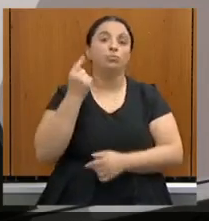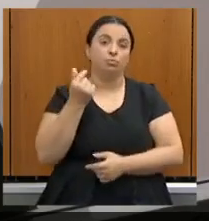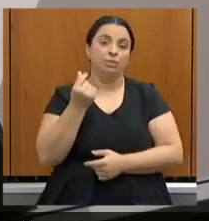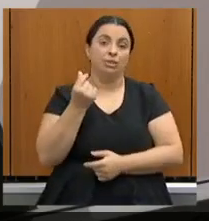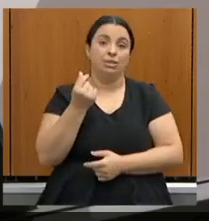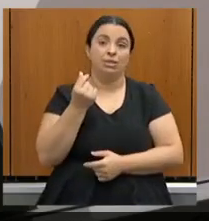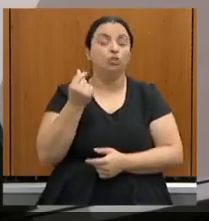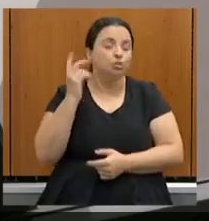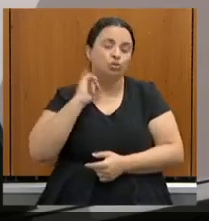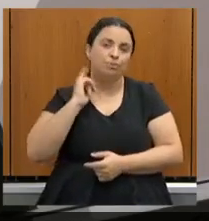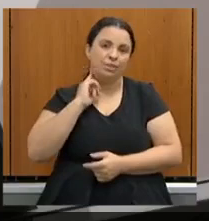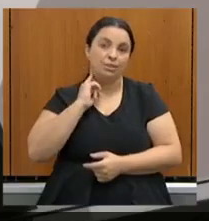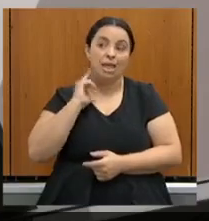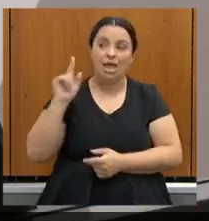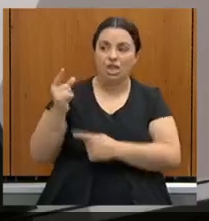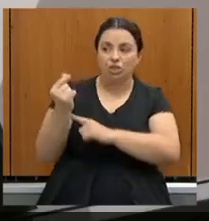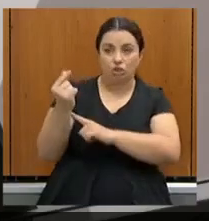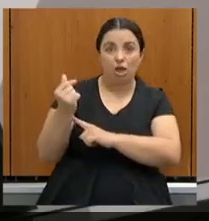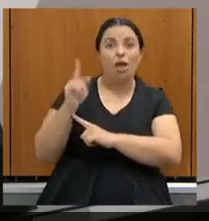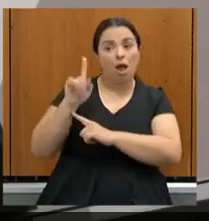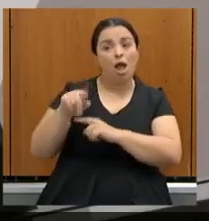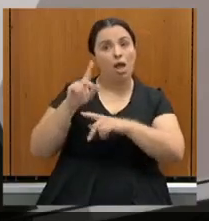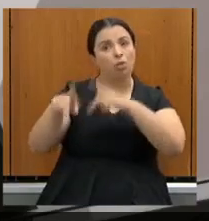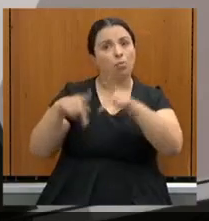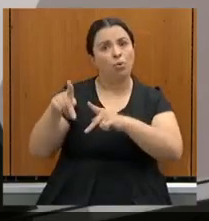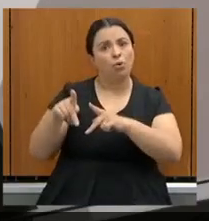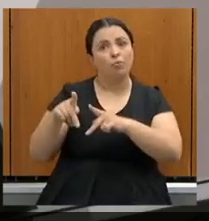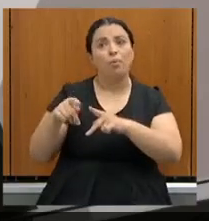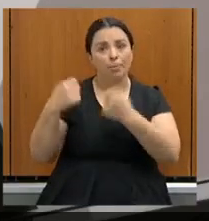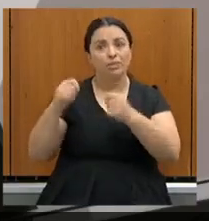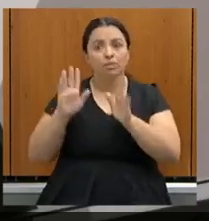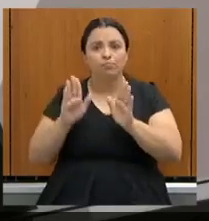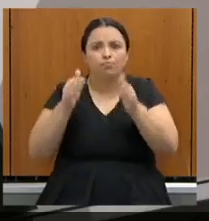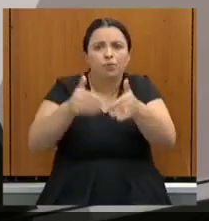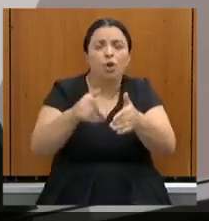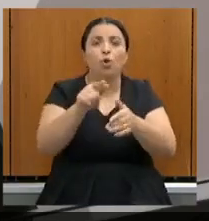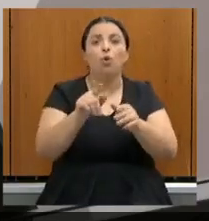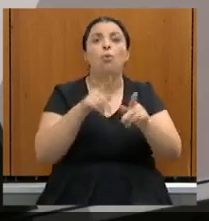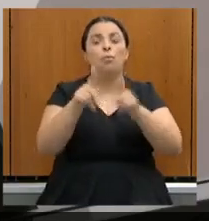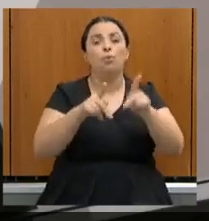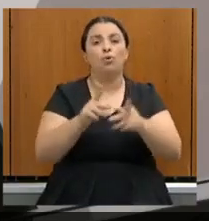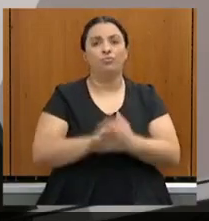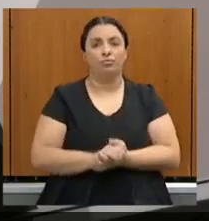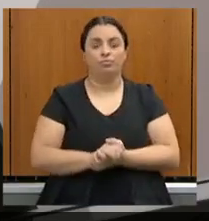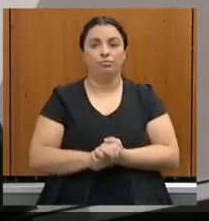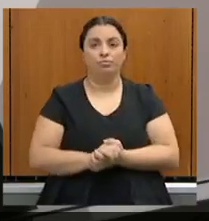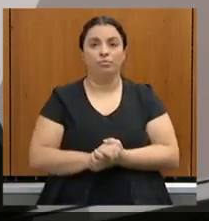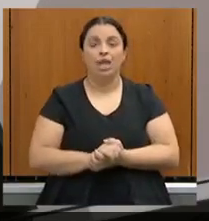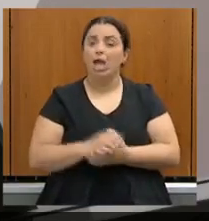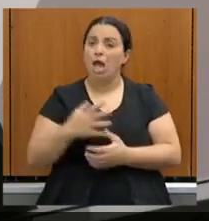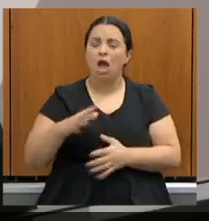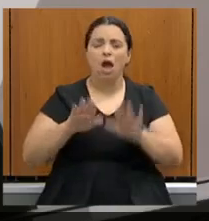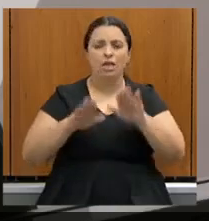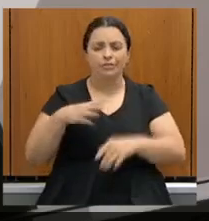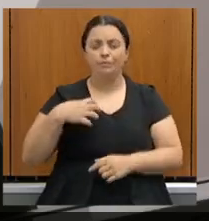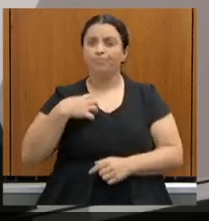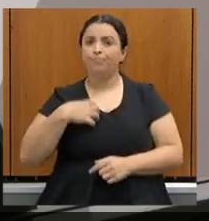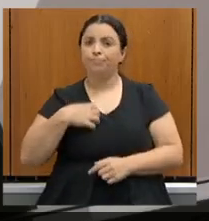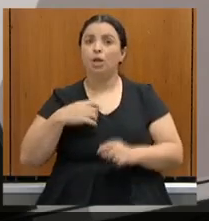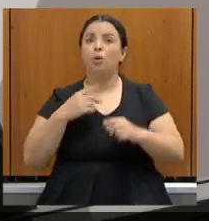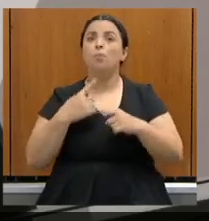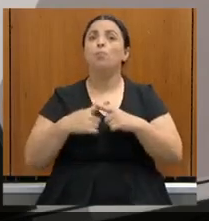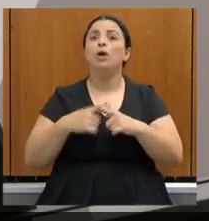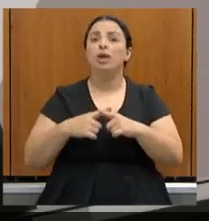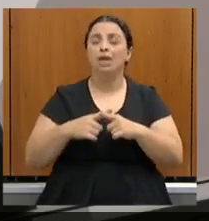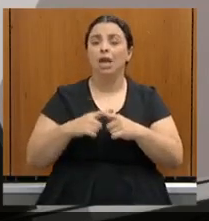e vou contar para vocês que tradicionalmente, e isso me irrita muito, 96% do fundo